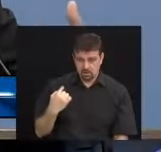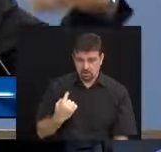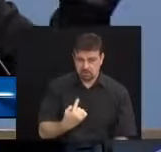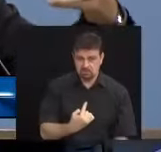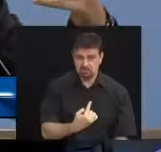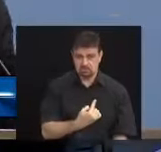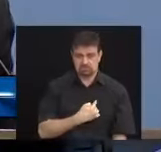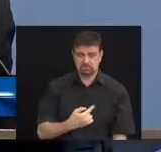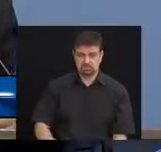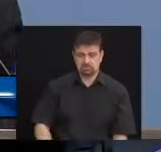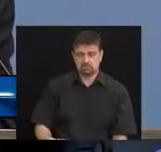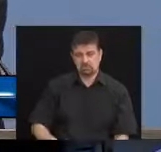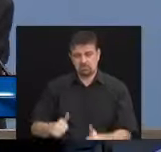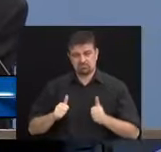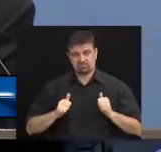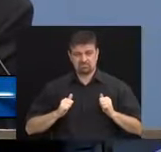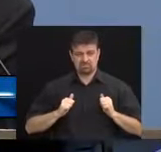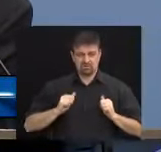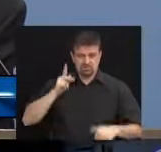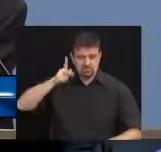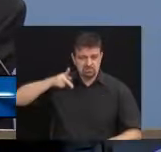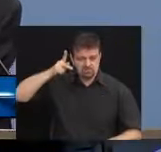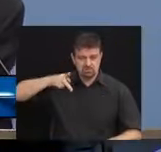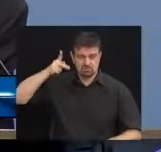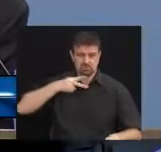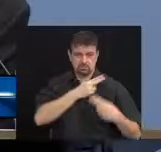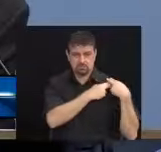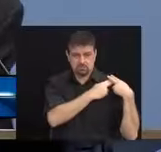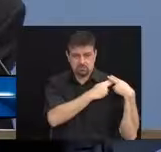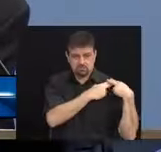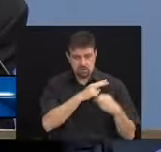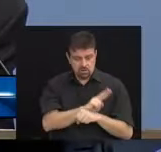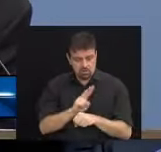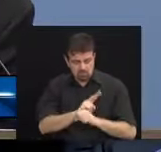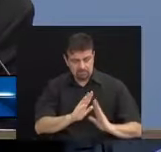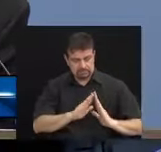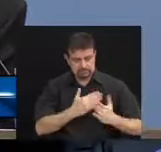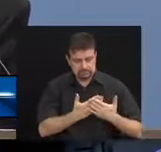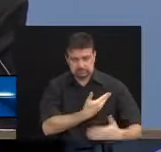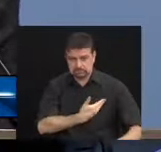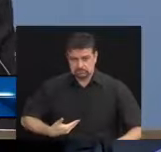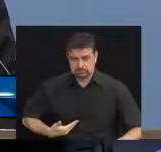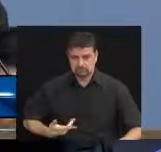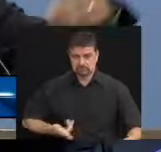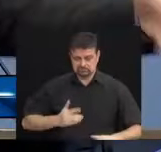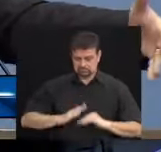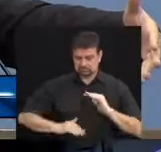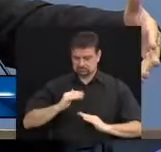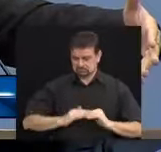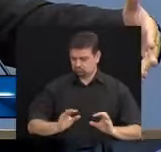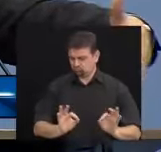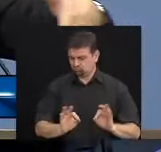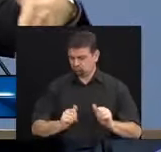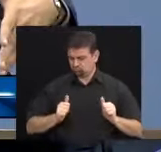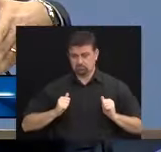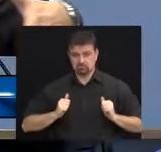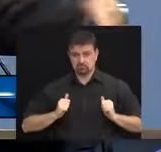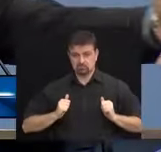tão negligentes, que os políticos, que os gestores públicos sejam tão negligentes ao ponto